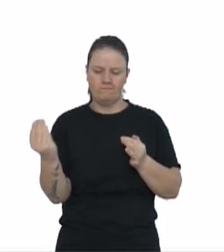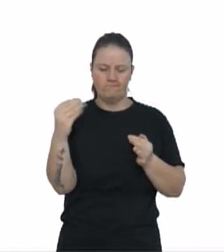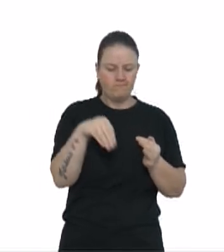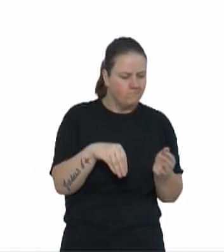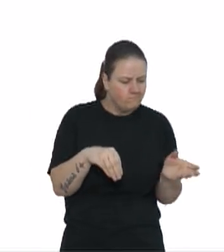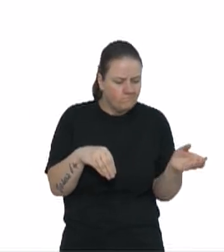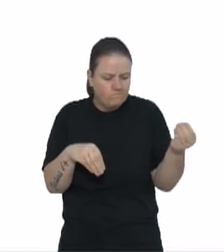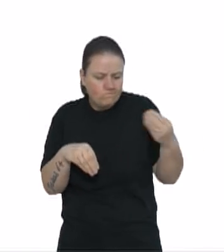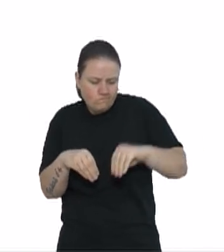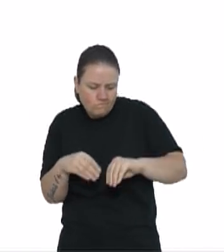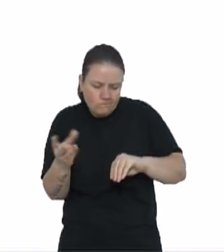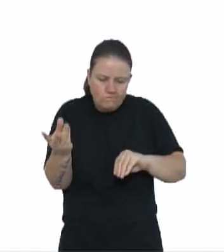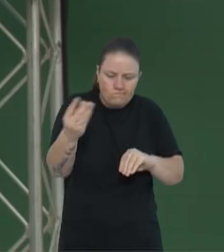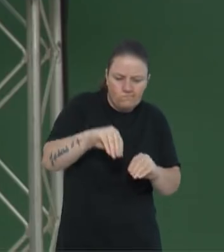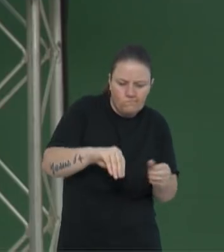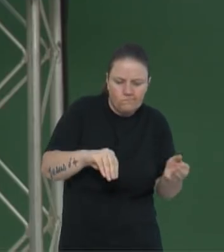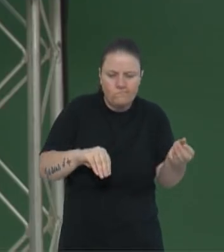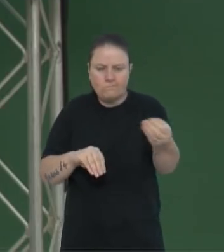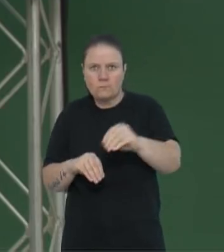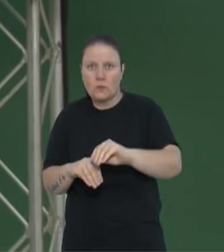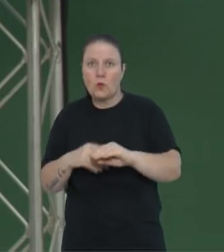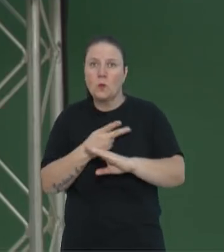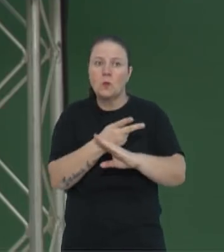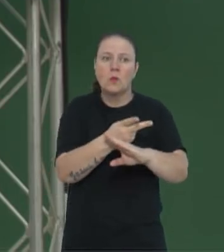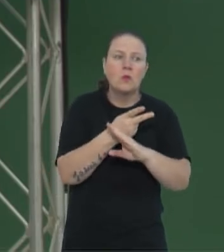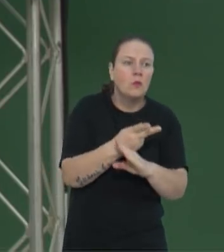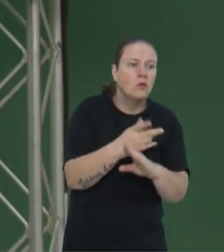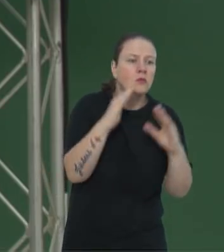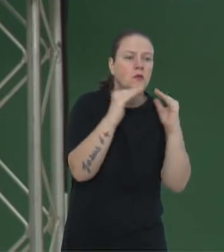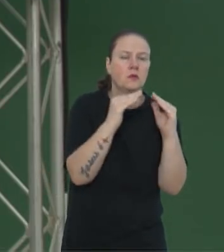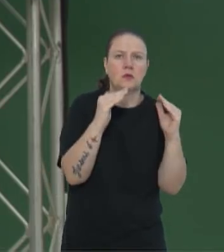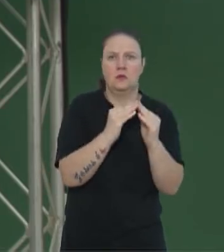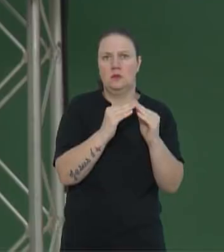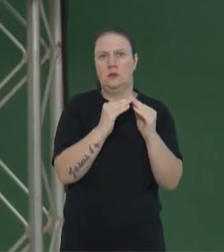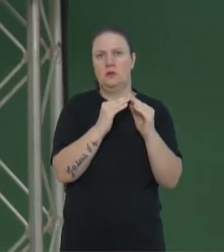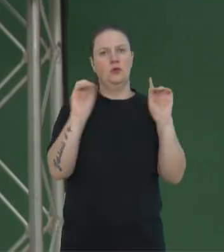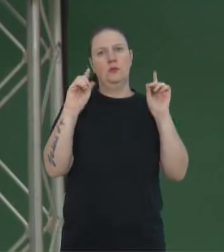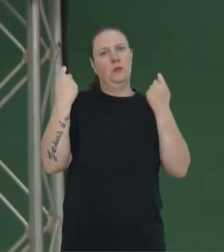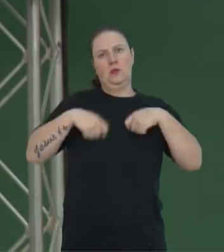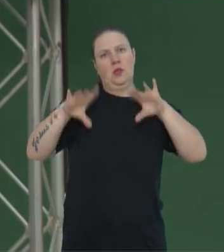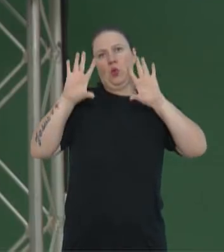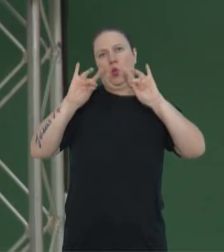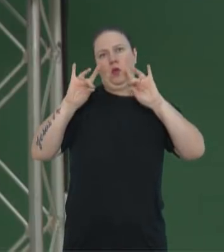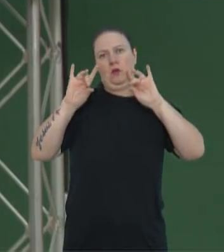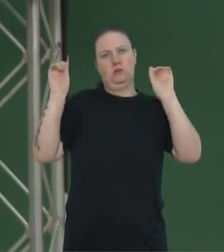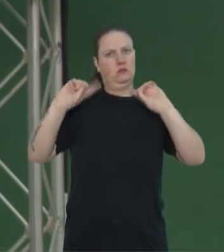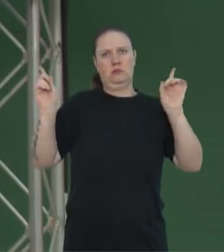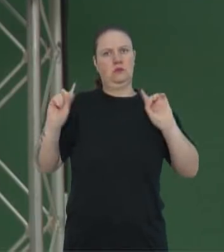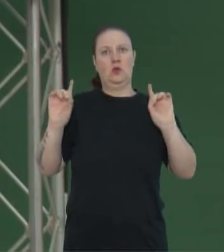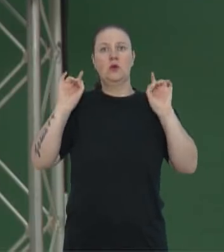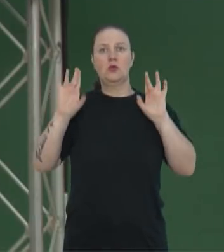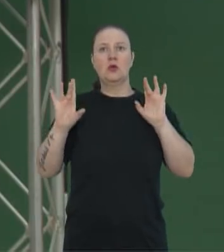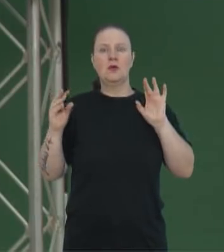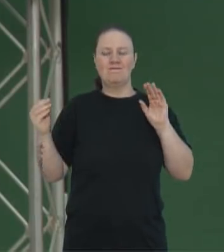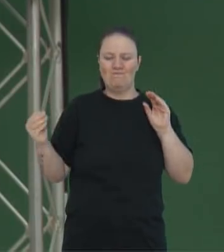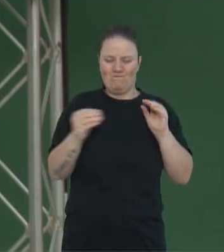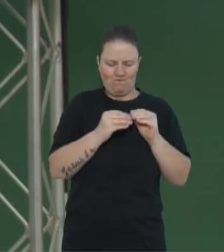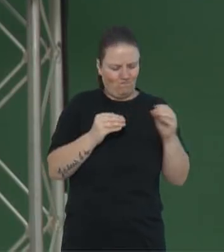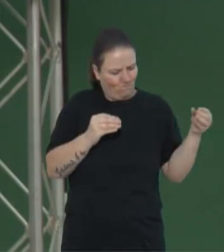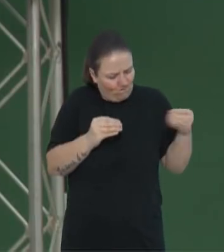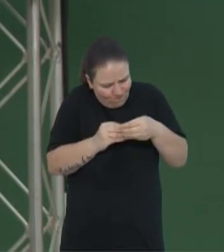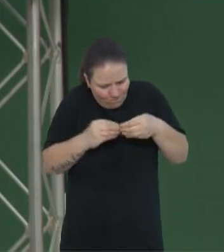outros. Então, busquem os objetos não pensando que vocês vão colar, que vocês vão pregar, por exemplo, mas que vocês podem ter